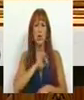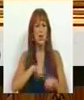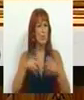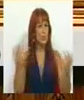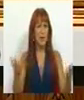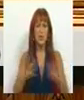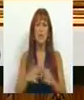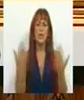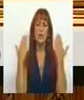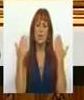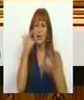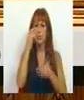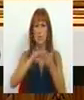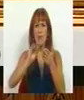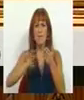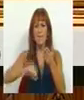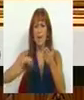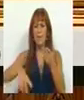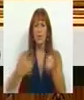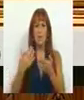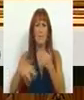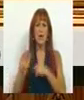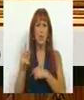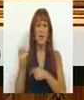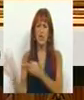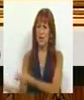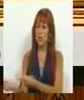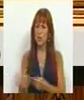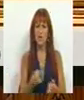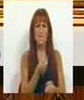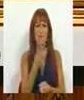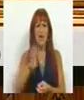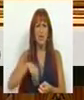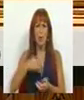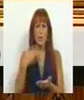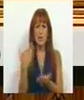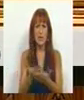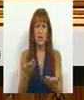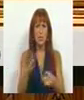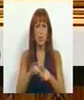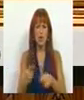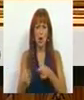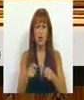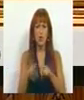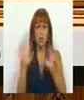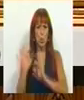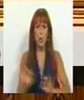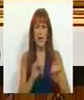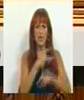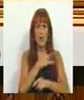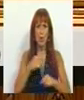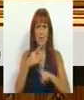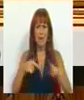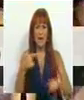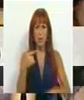Senhores Deputados, saudamos os peticionários que há mais de 2 anos trouxeram um conjunto de preocupações sobre a organização dos cuidados de saúde